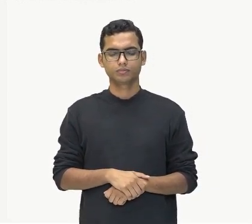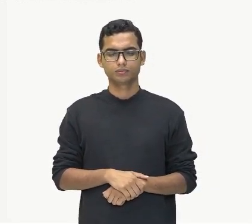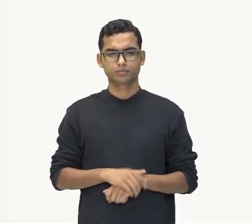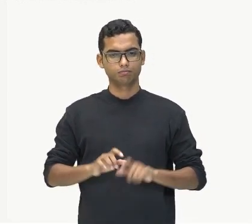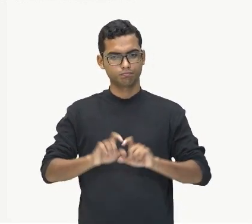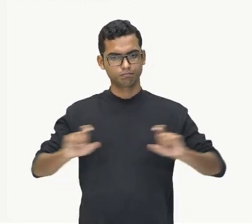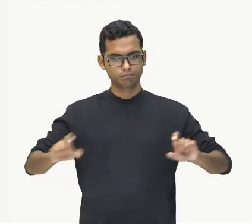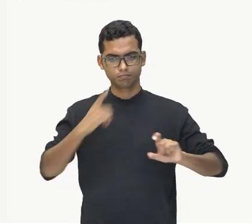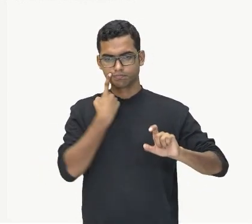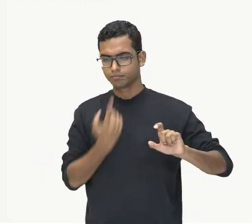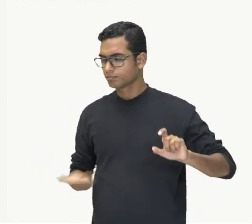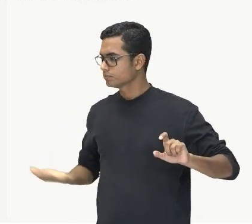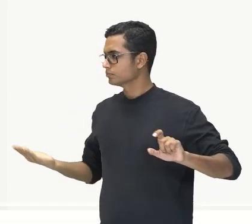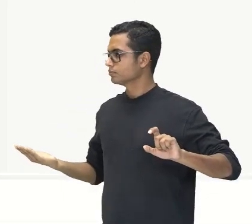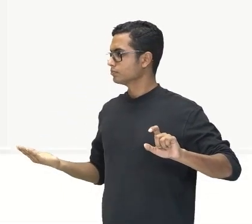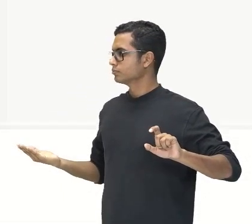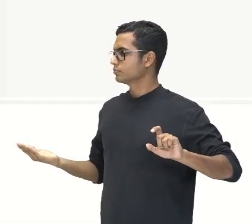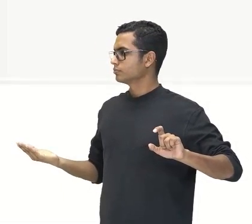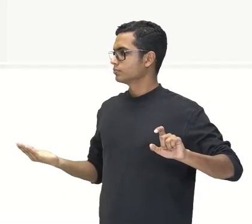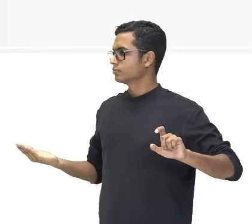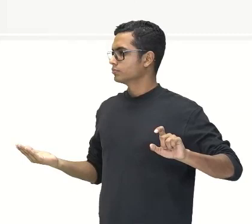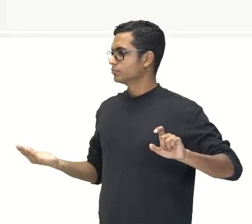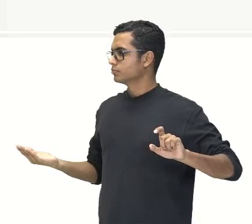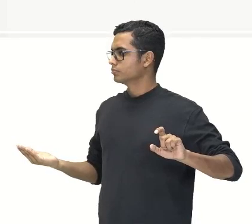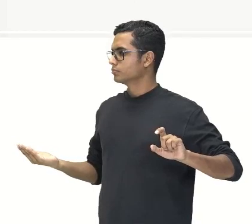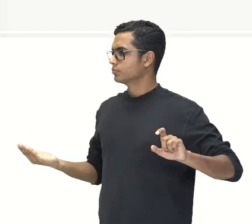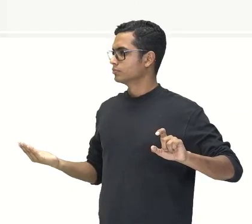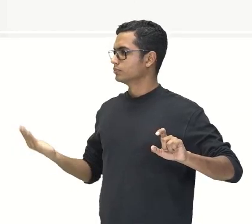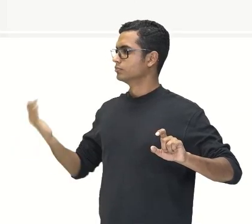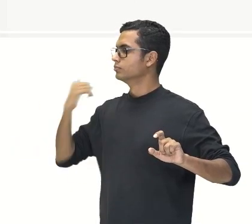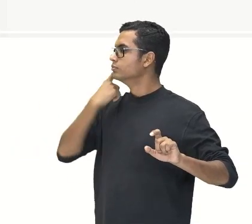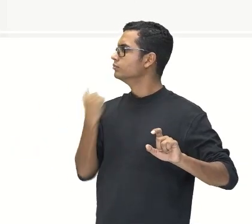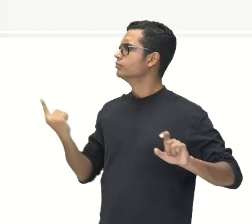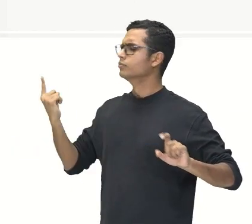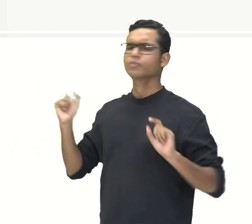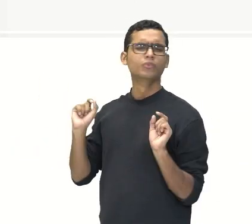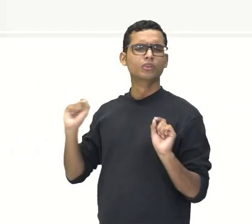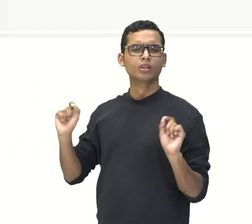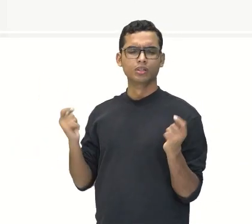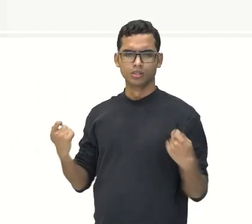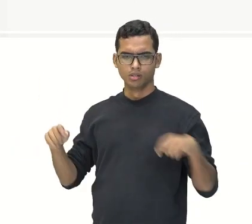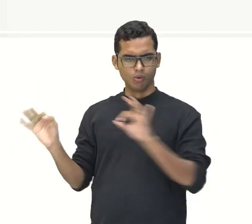deixa eu subir aqui um pouco mais,